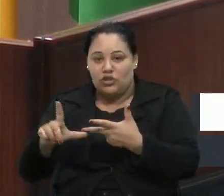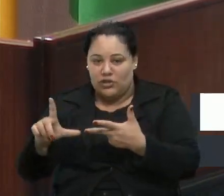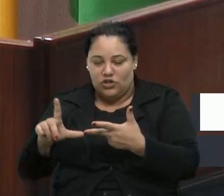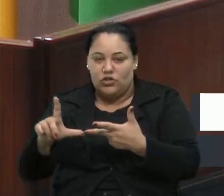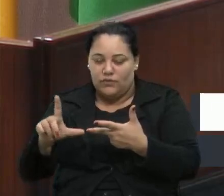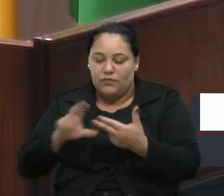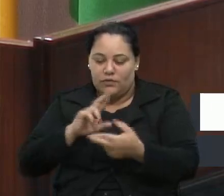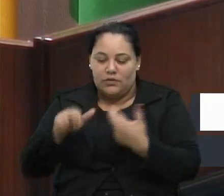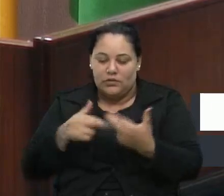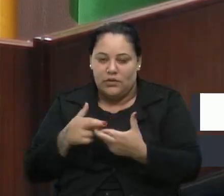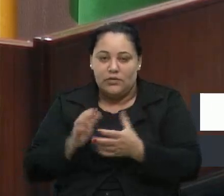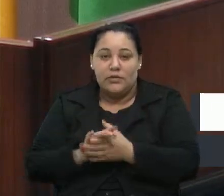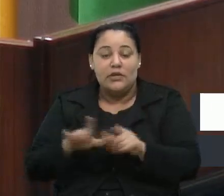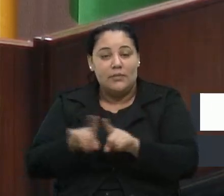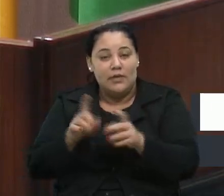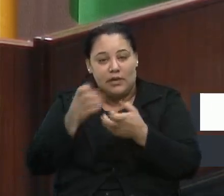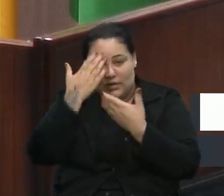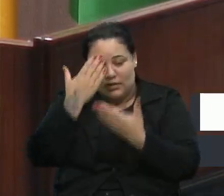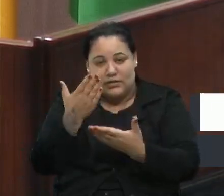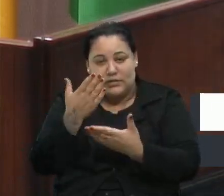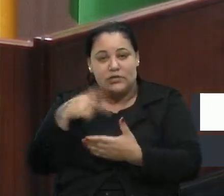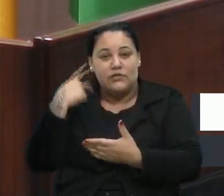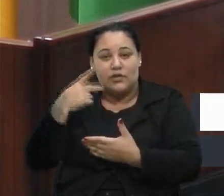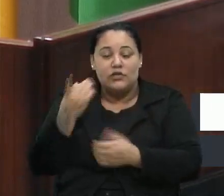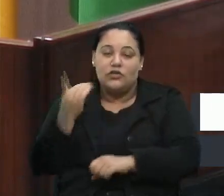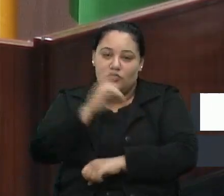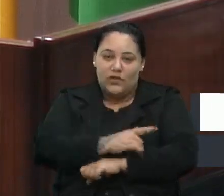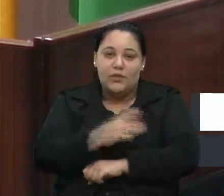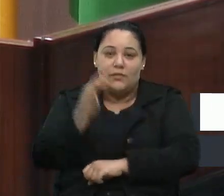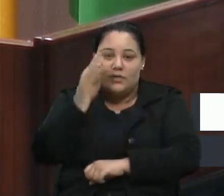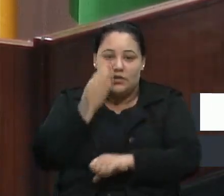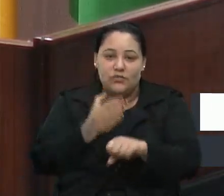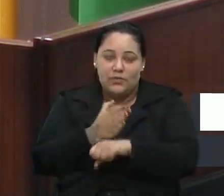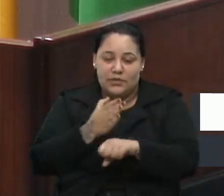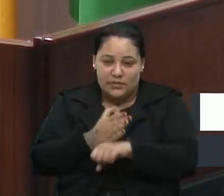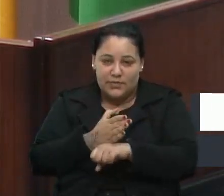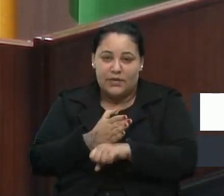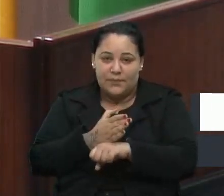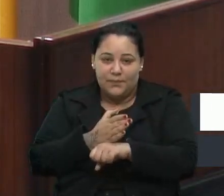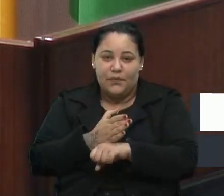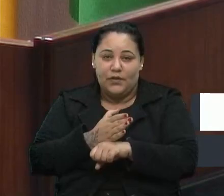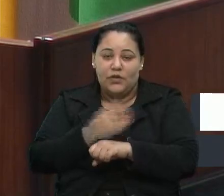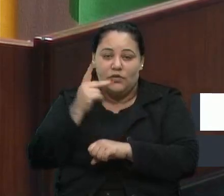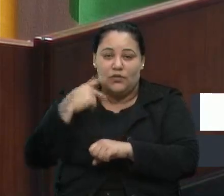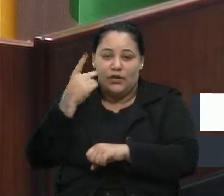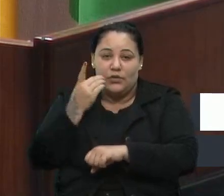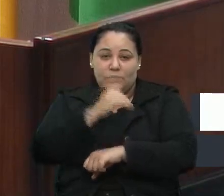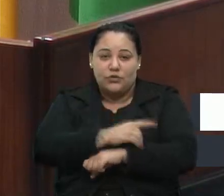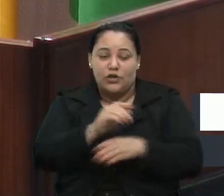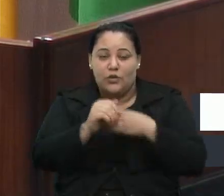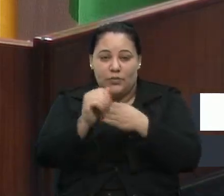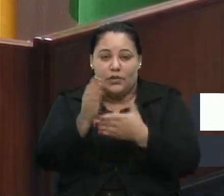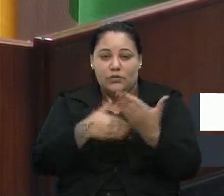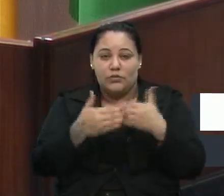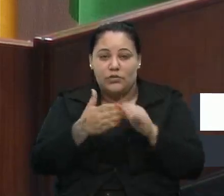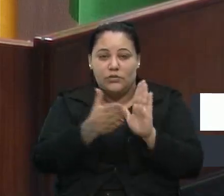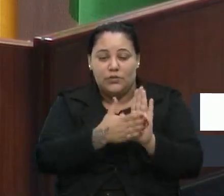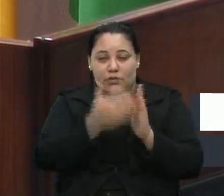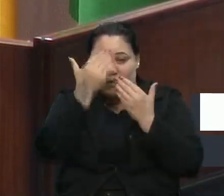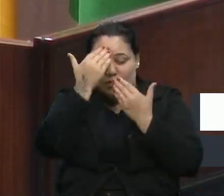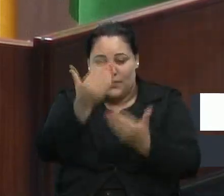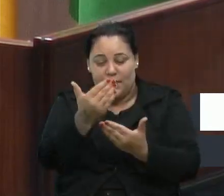isso agradeço mais uma vez aos vereadores que no dia também participaram aqui conosco e acompanharam essas propostas Obrigada